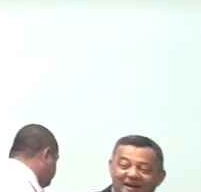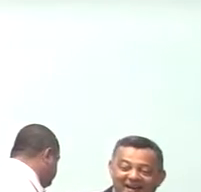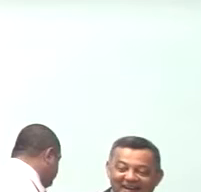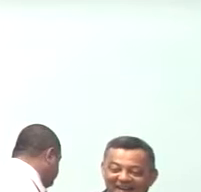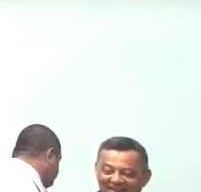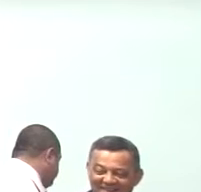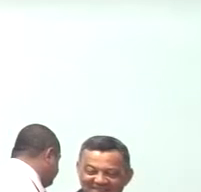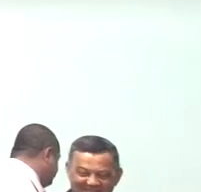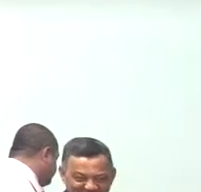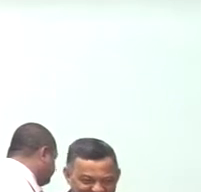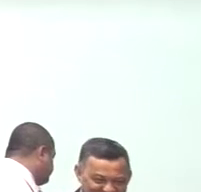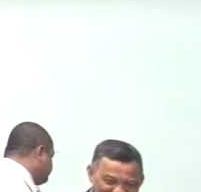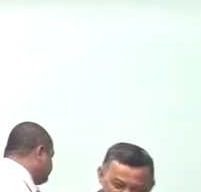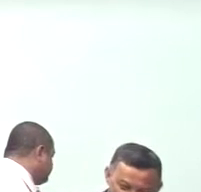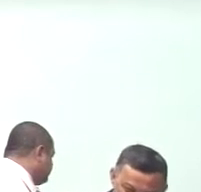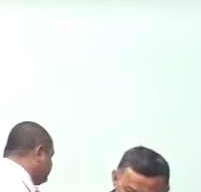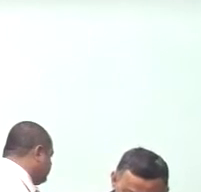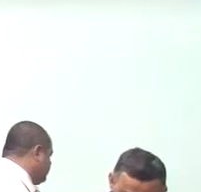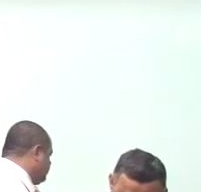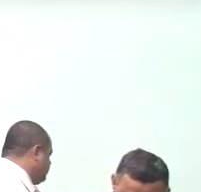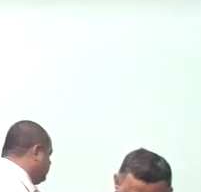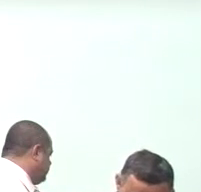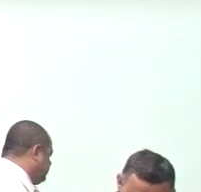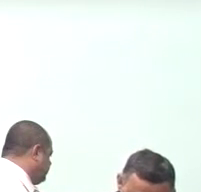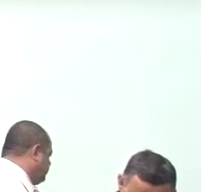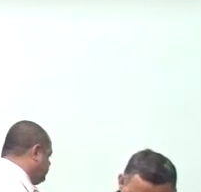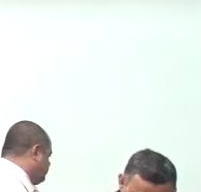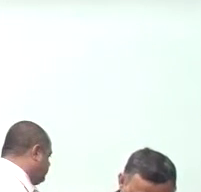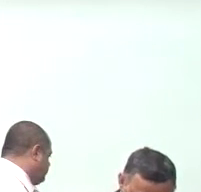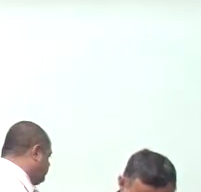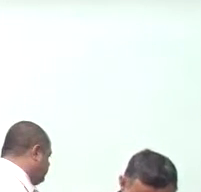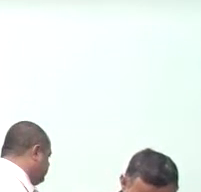presença. Ah, pensei que era só meu terminal.